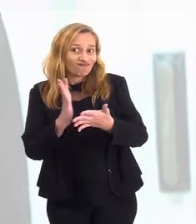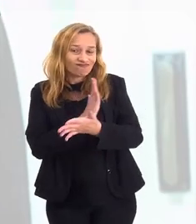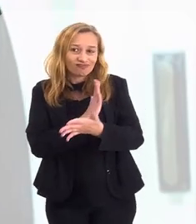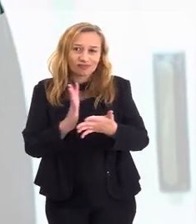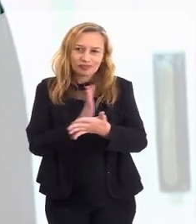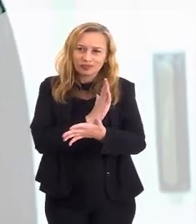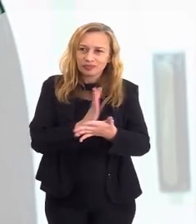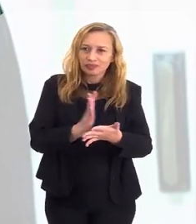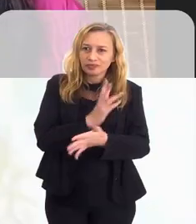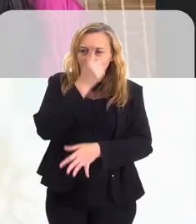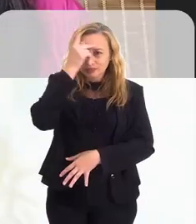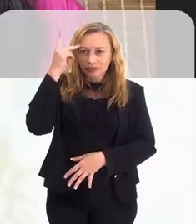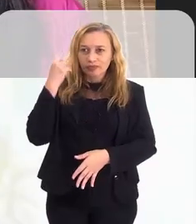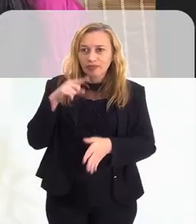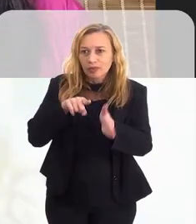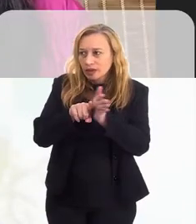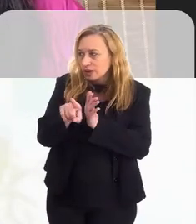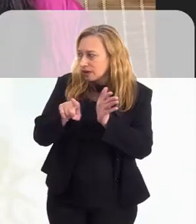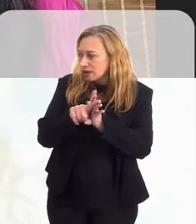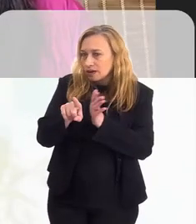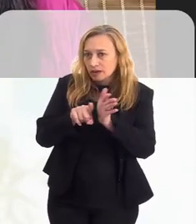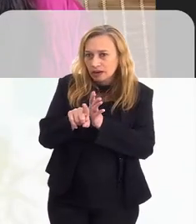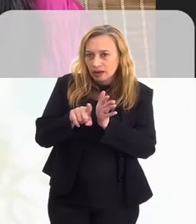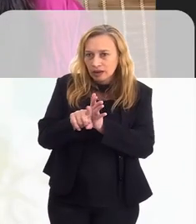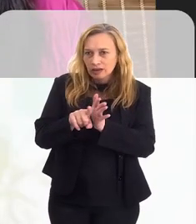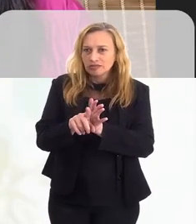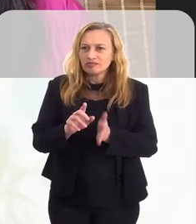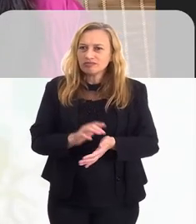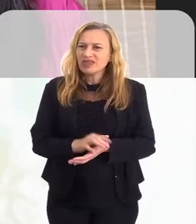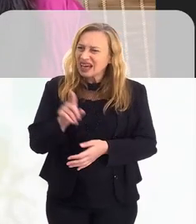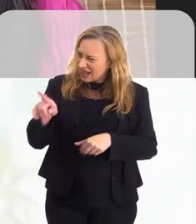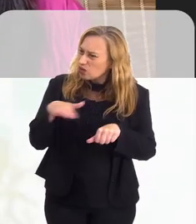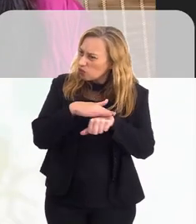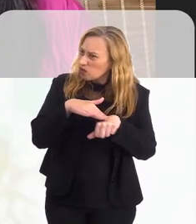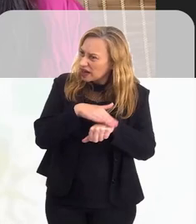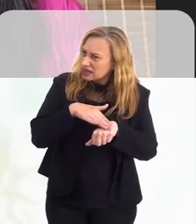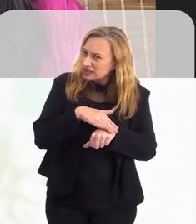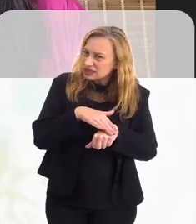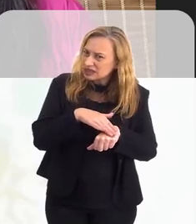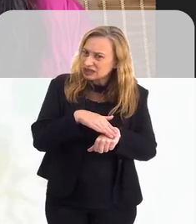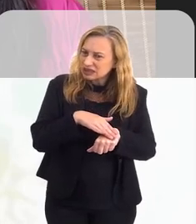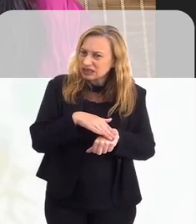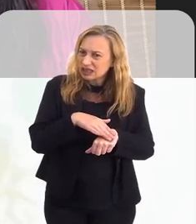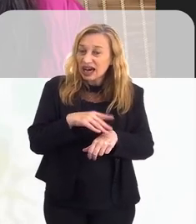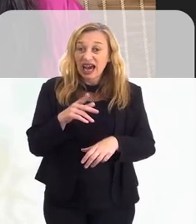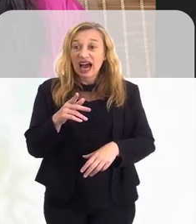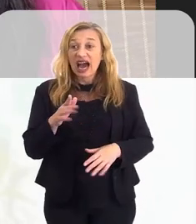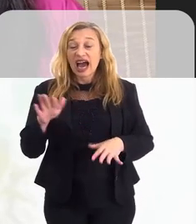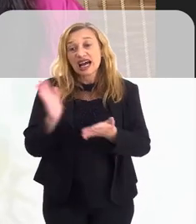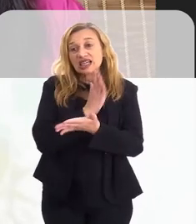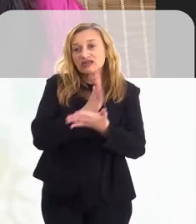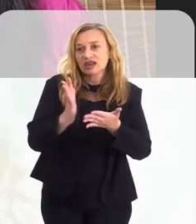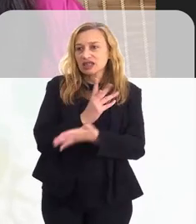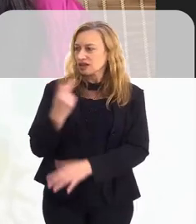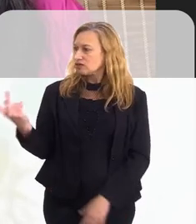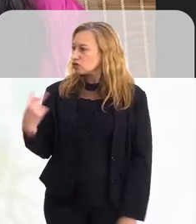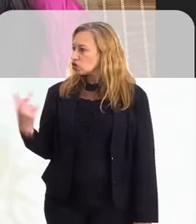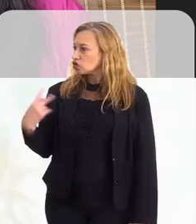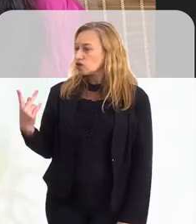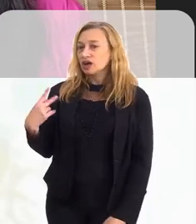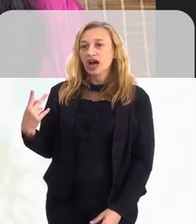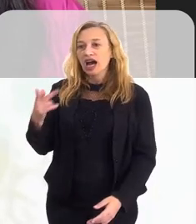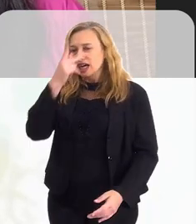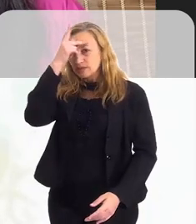Muitas vezes as pessoas perguntavam se ele era. Ele conversa, ou seja, às vezes estávamos eu e ele, e as pessoas não